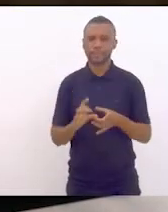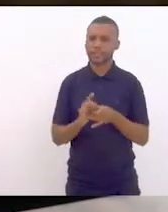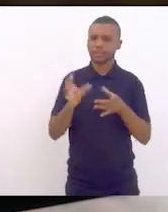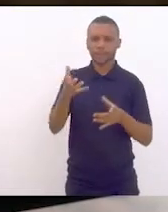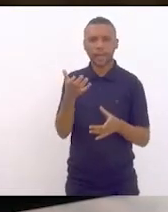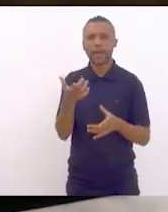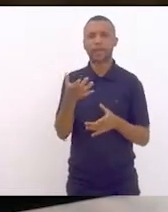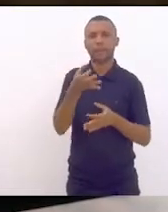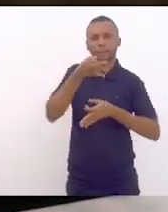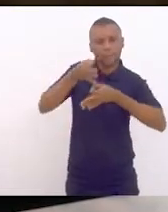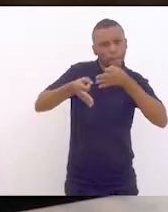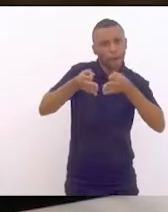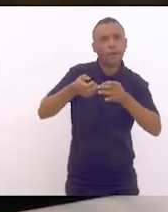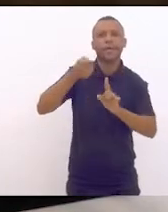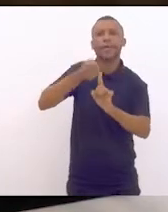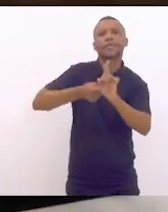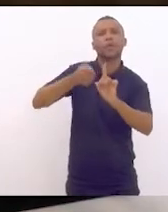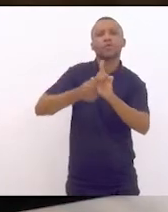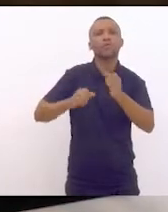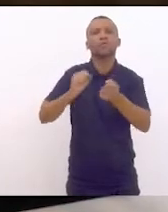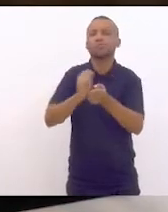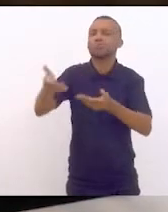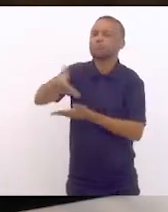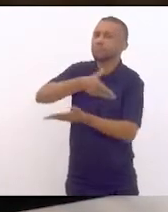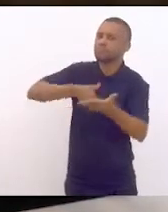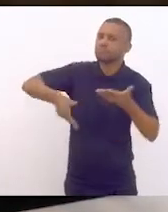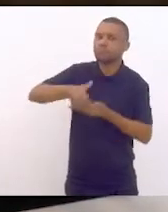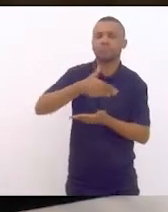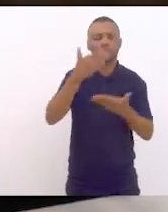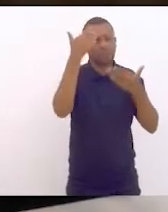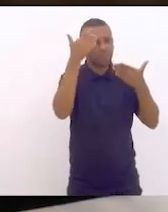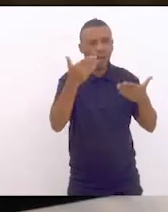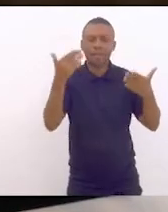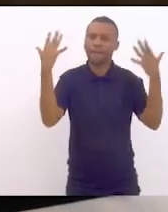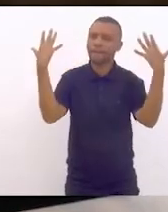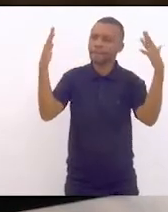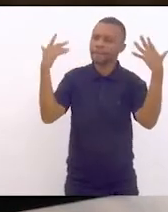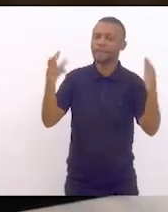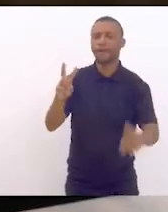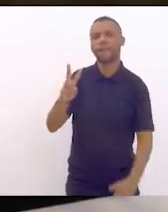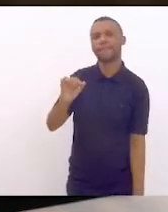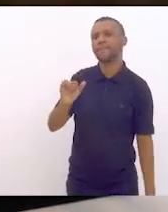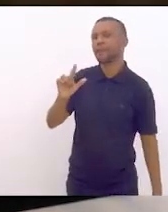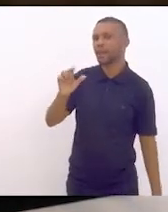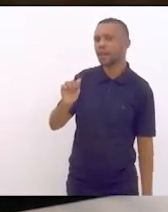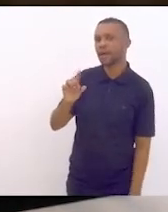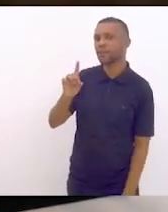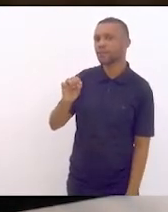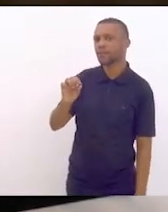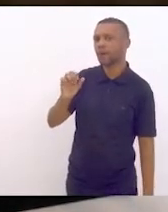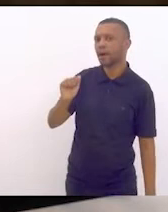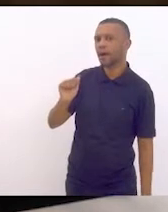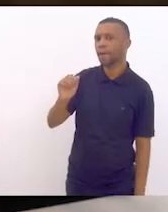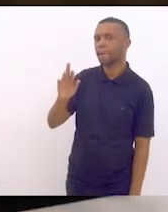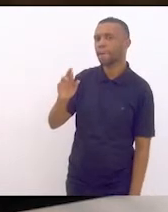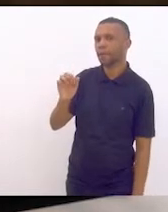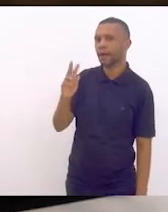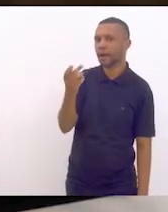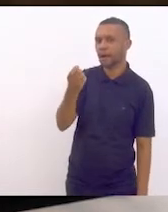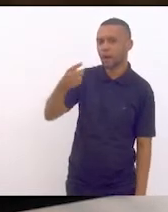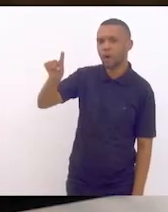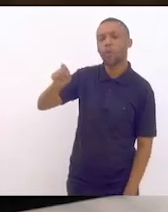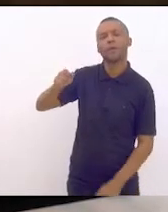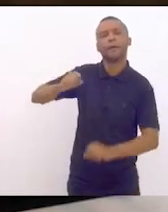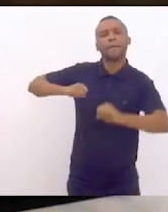queiram participar dessa luta junto conosco. Muito obrigado, viva a Vila do Abraão, viva os moradores, essa luta incessante de